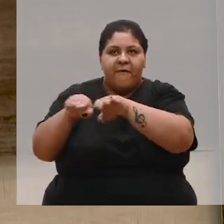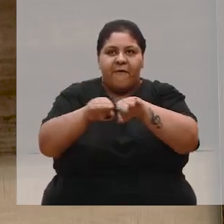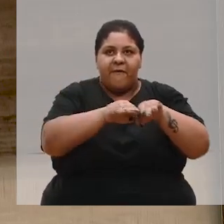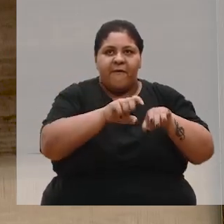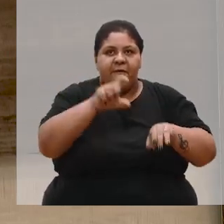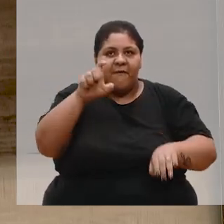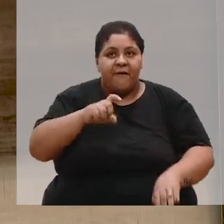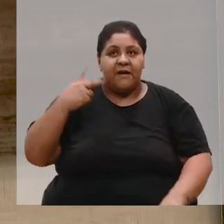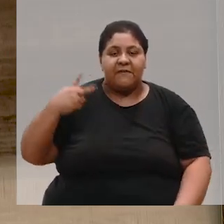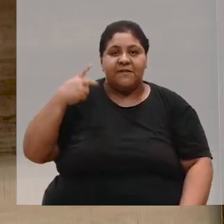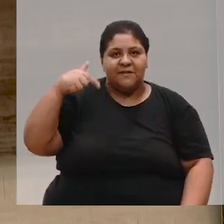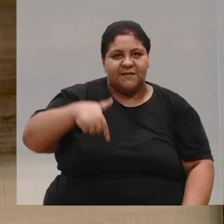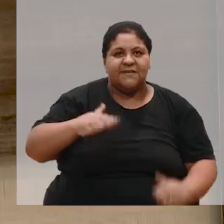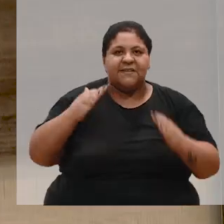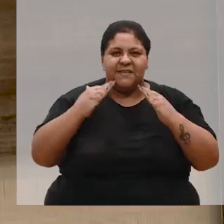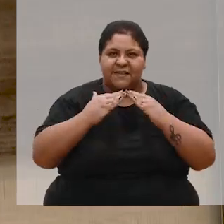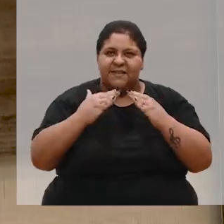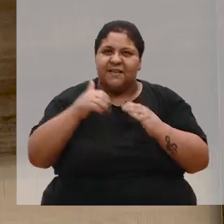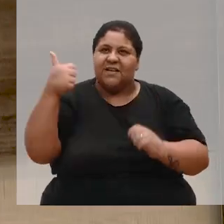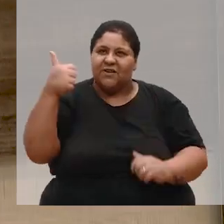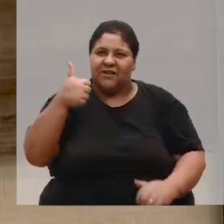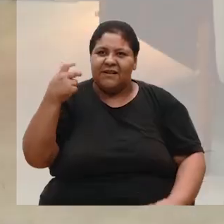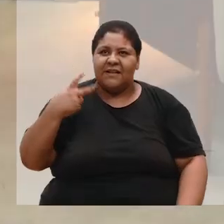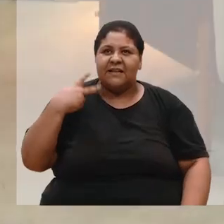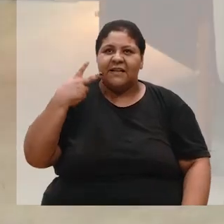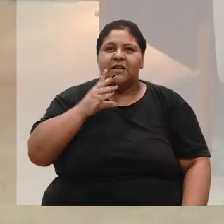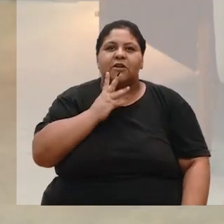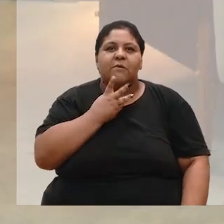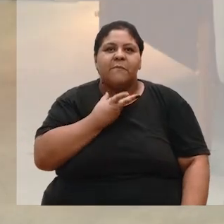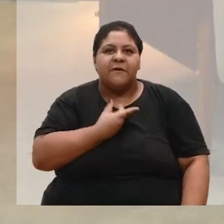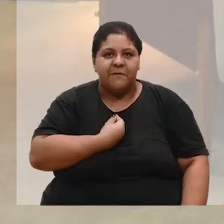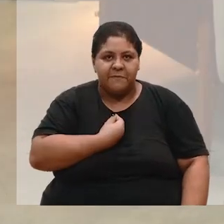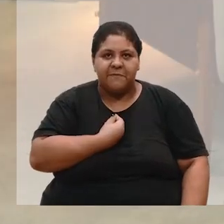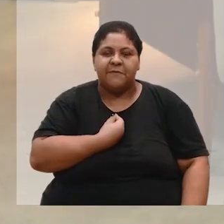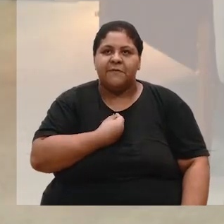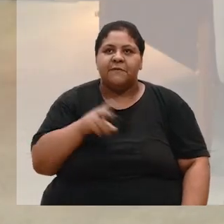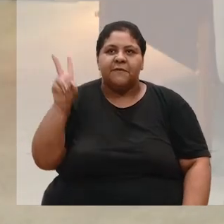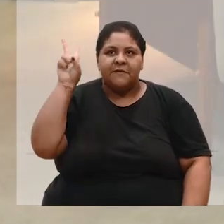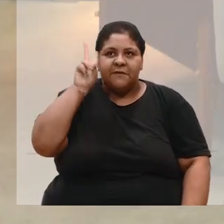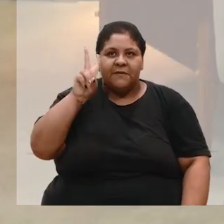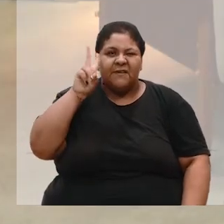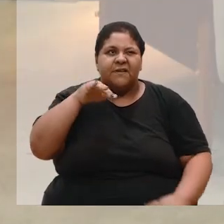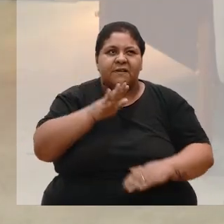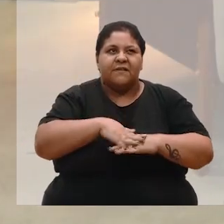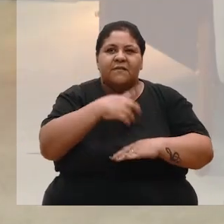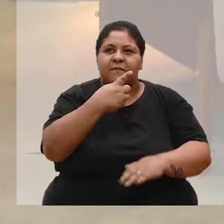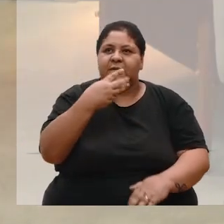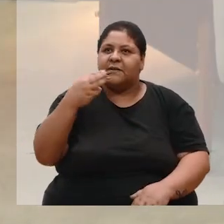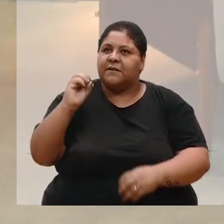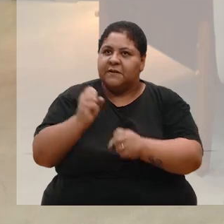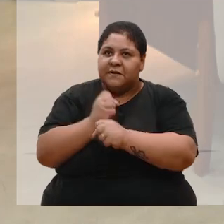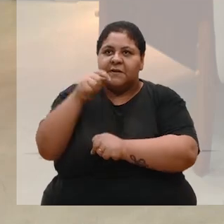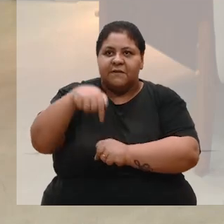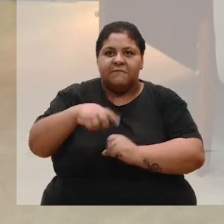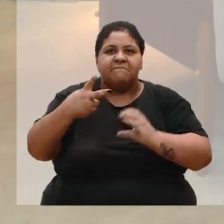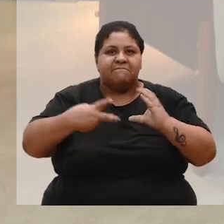ex-vereadora desta casa. Aliás, a primeira vereadora trans na história de mais de 130 anos aqui da Câmara Municipal de Caxias do